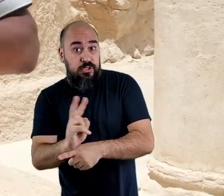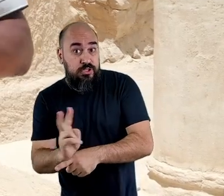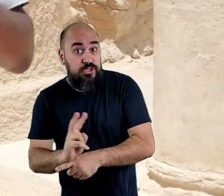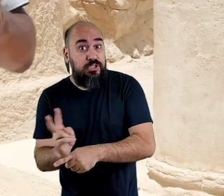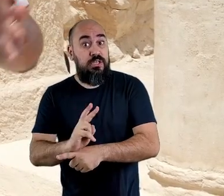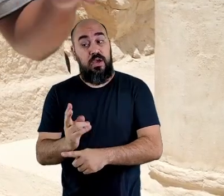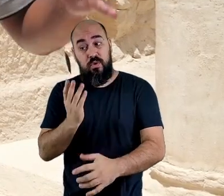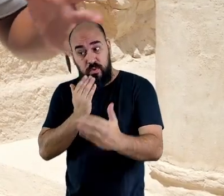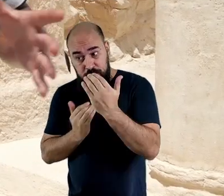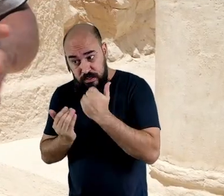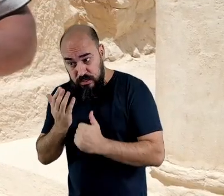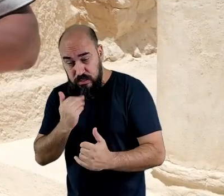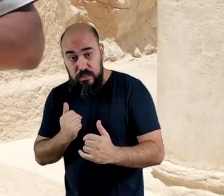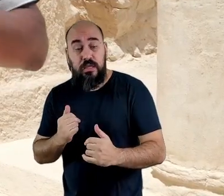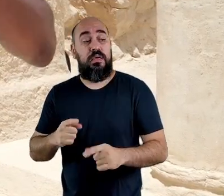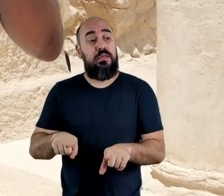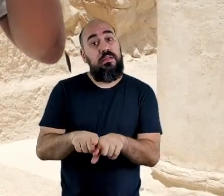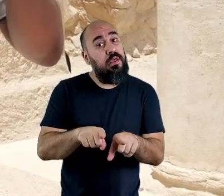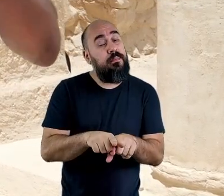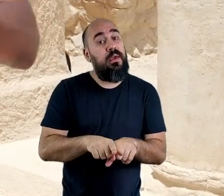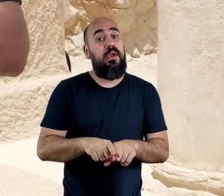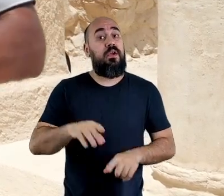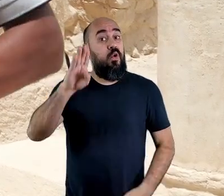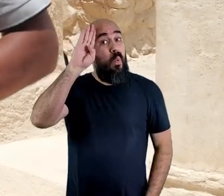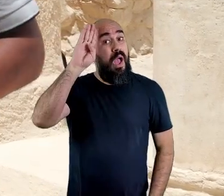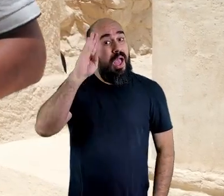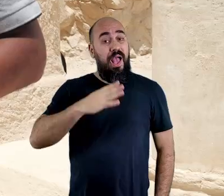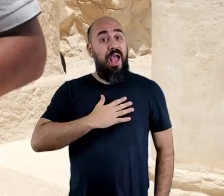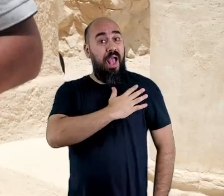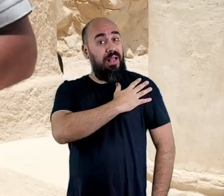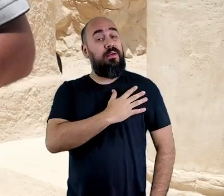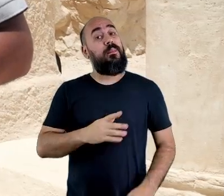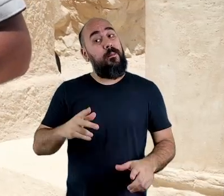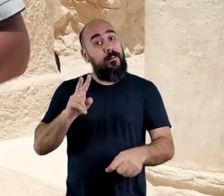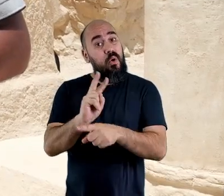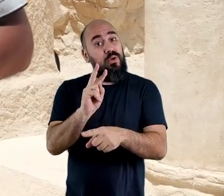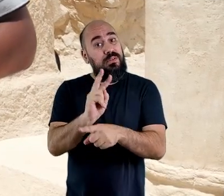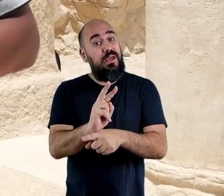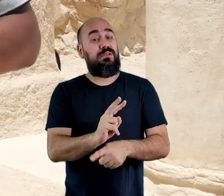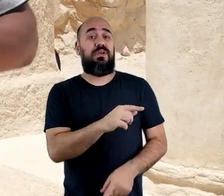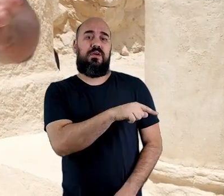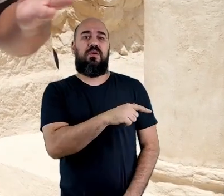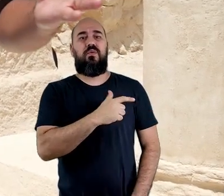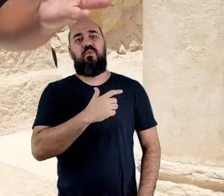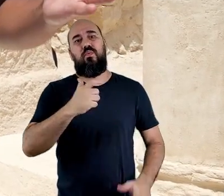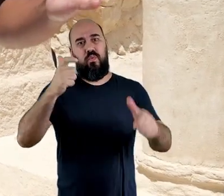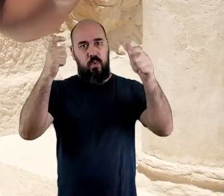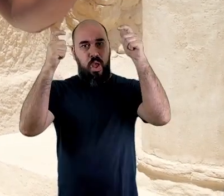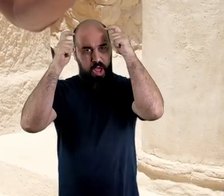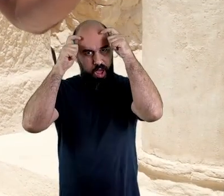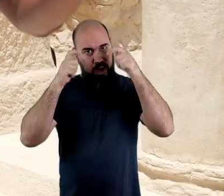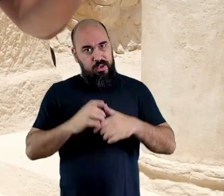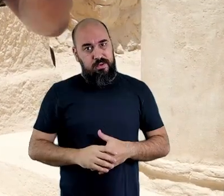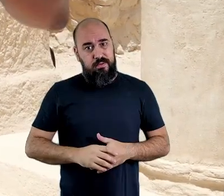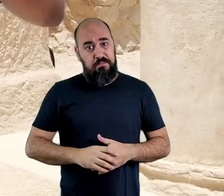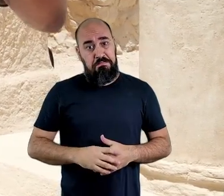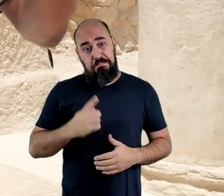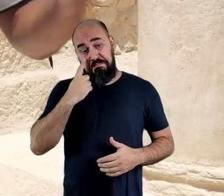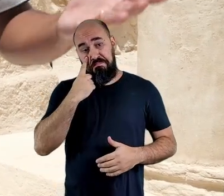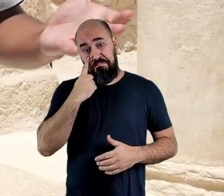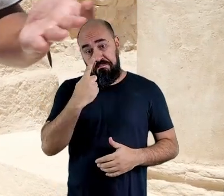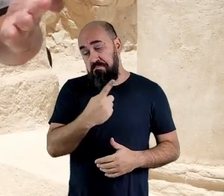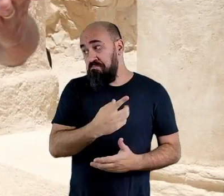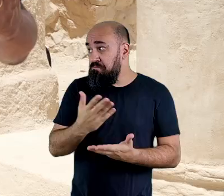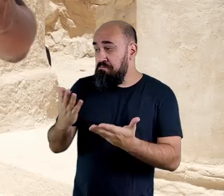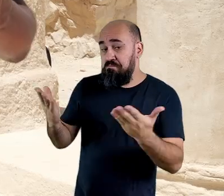facilidades do palácio, mas também da guarda, daqueles que protegeriam a vida de Herodes. Agora, nós estamos vendo aqui aparentemente uma